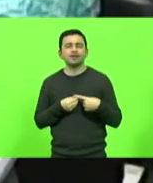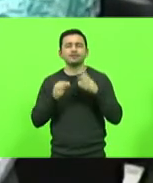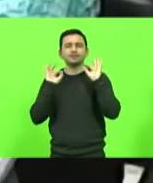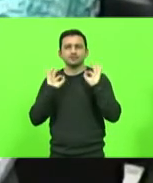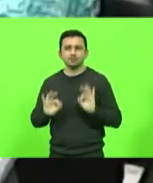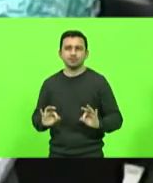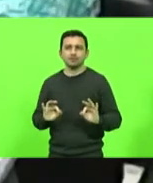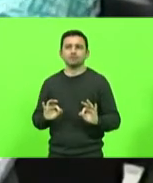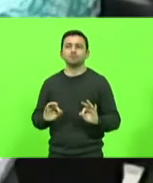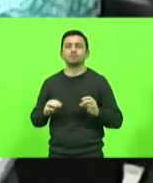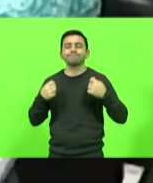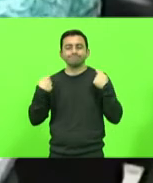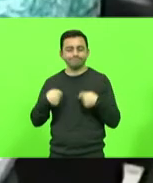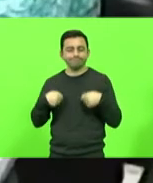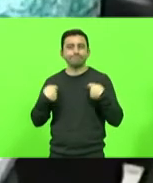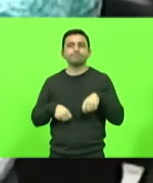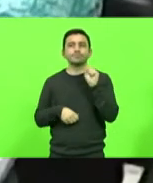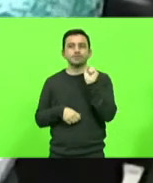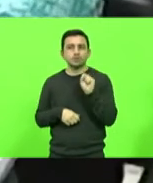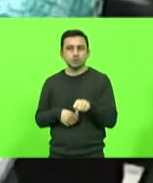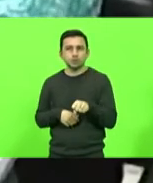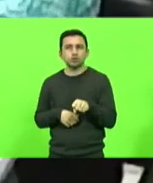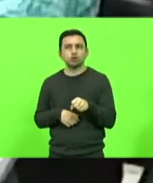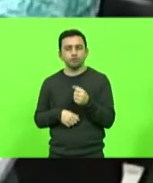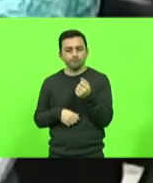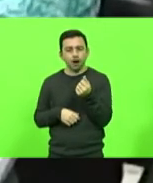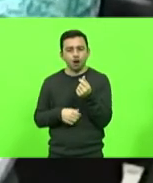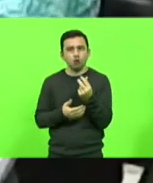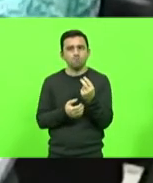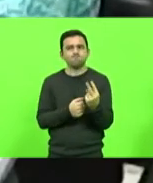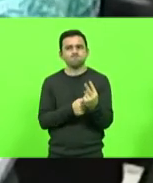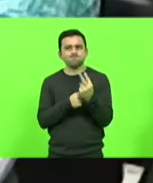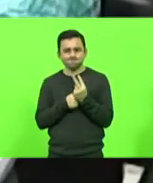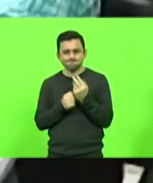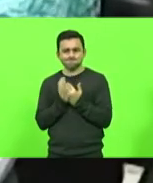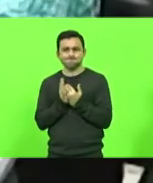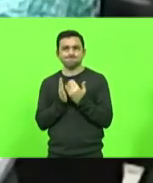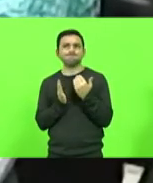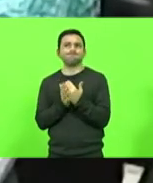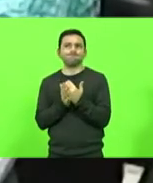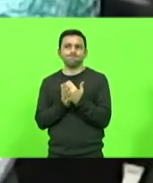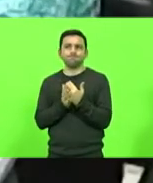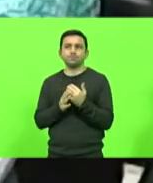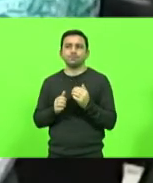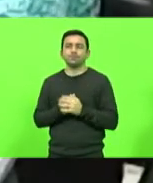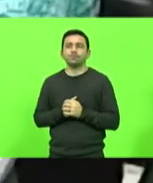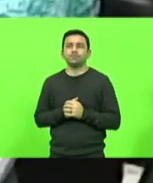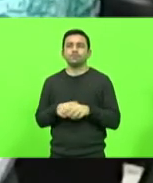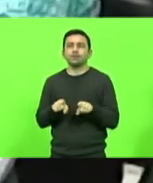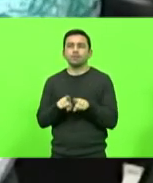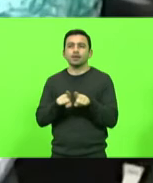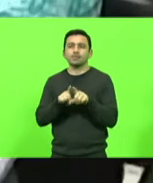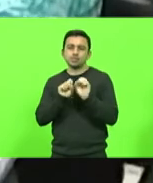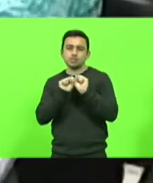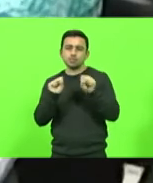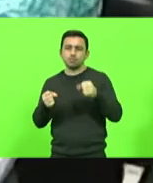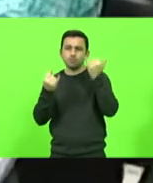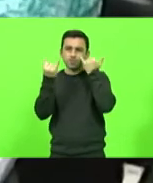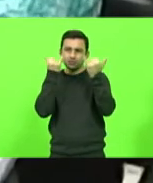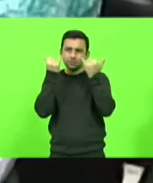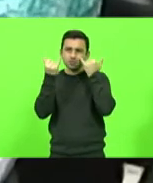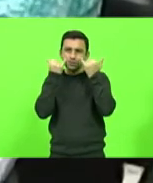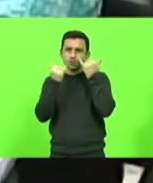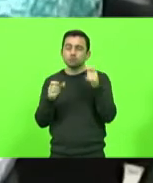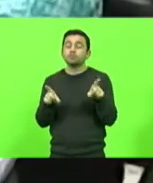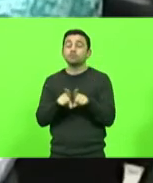precisa de um cofinanciamento mais robusto para a nossa política. Em relação aos sistemas de informação, também